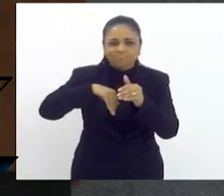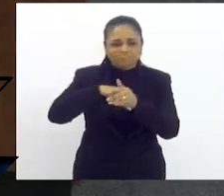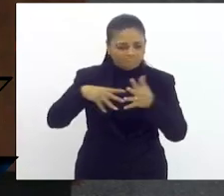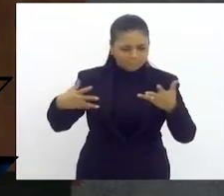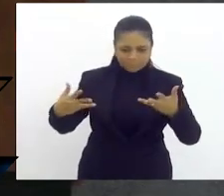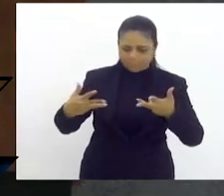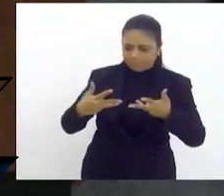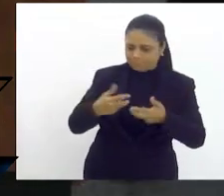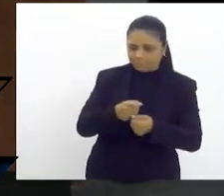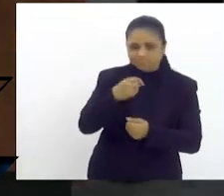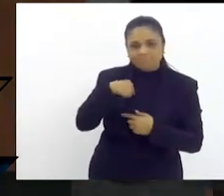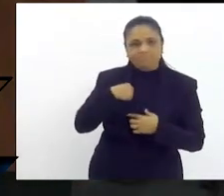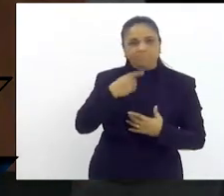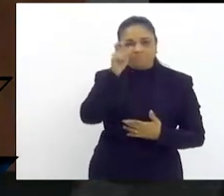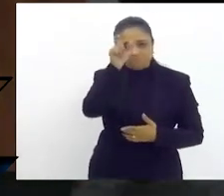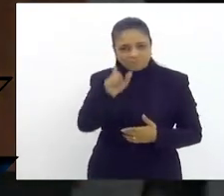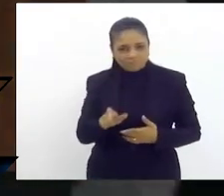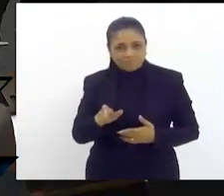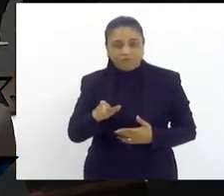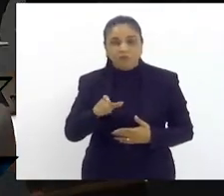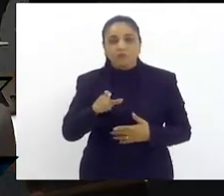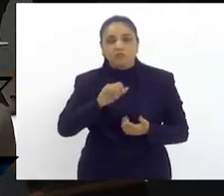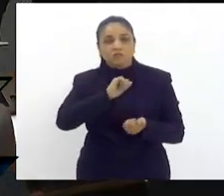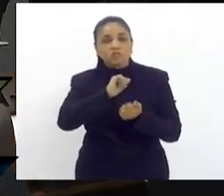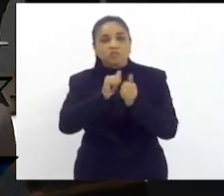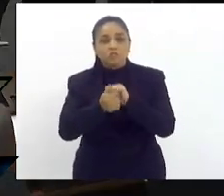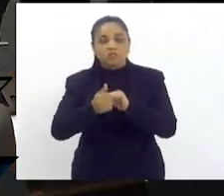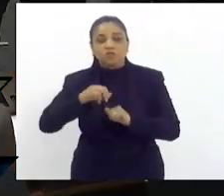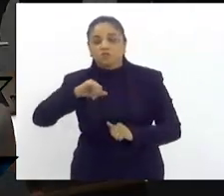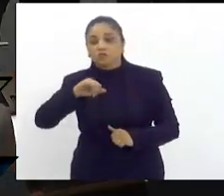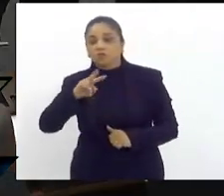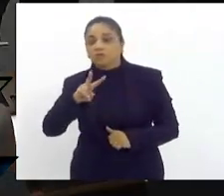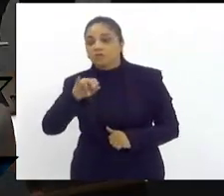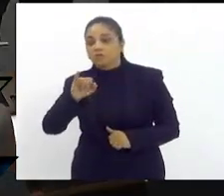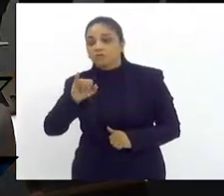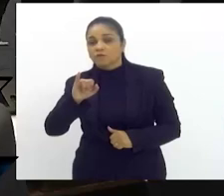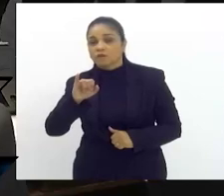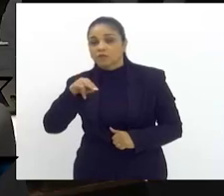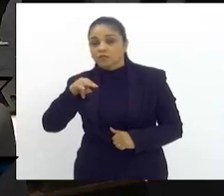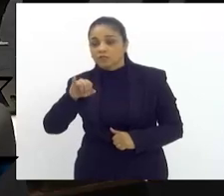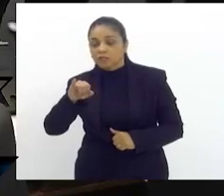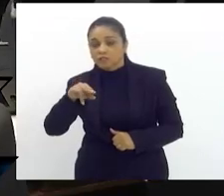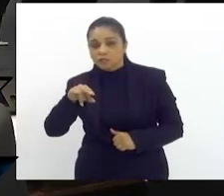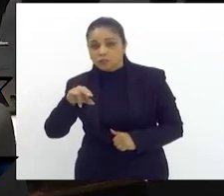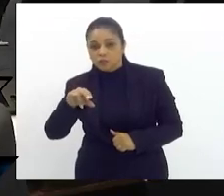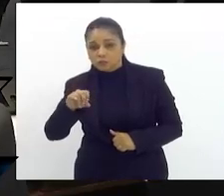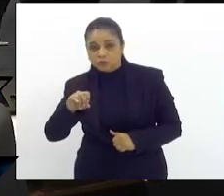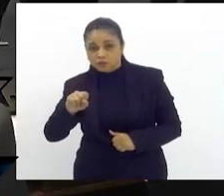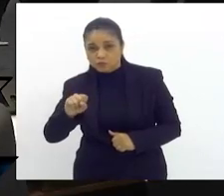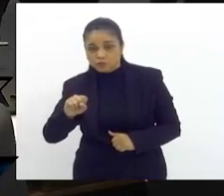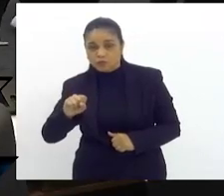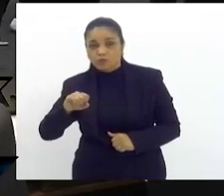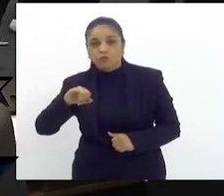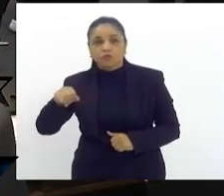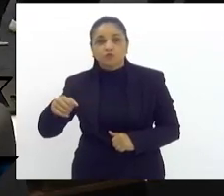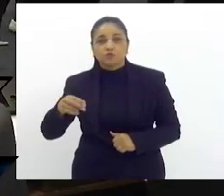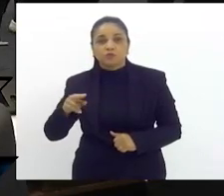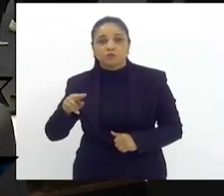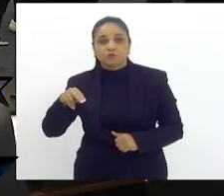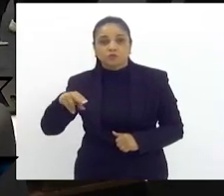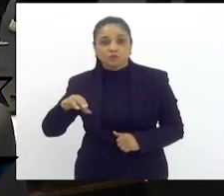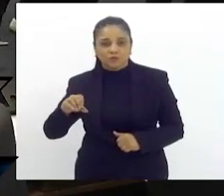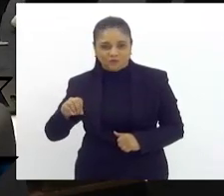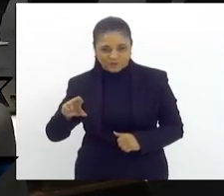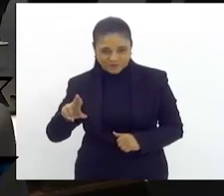notável que é o jogador Vitor Júnior quando aconteceu o Episódio de Vitor Júnior eu fiquei